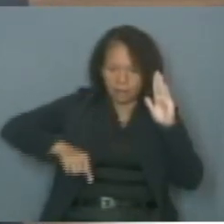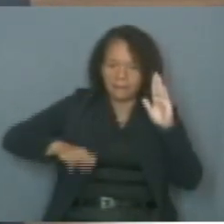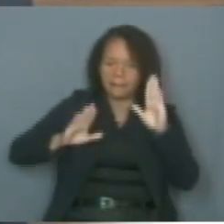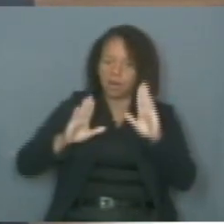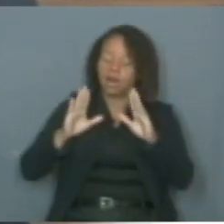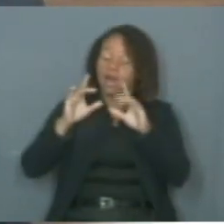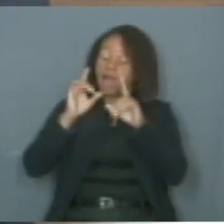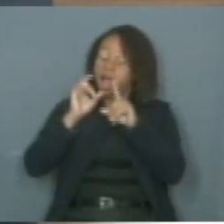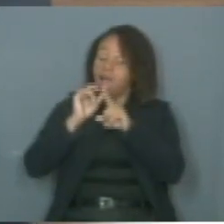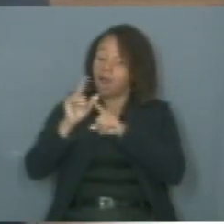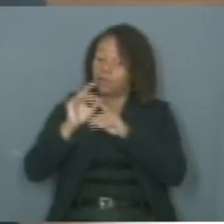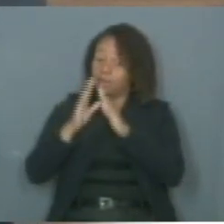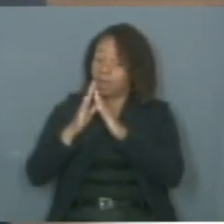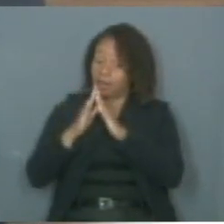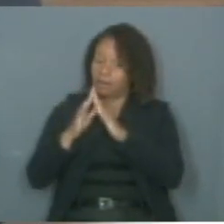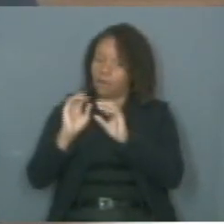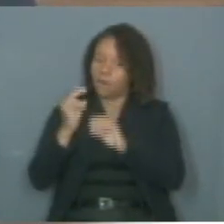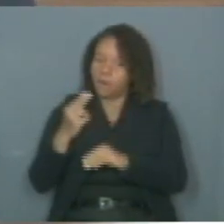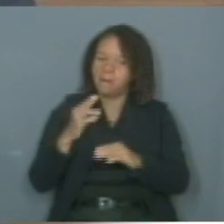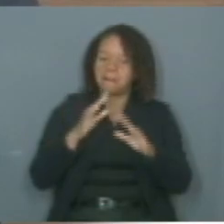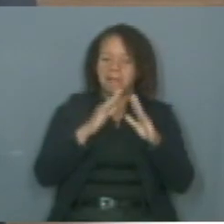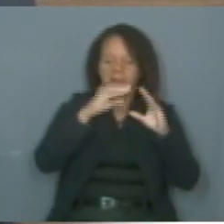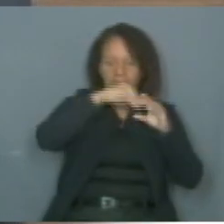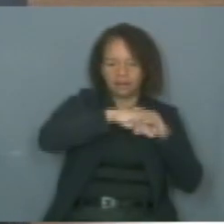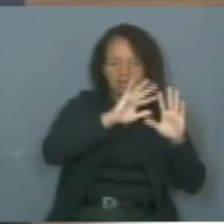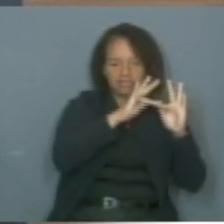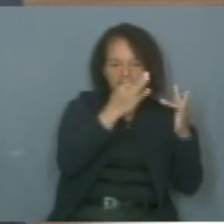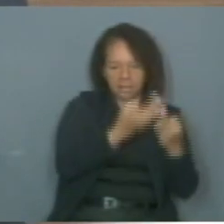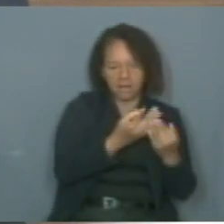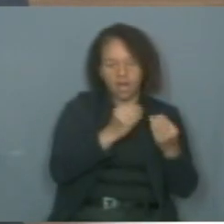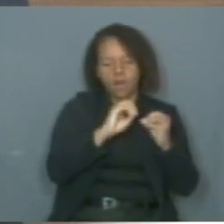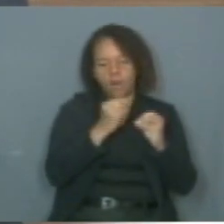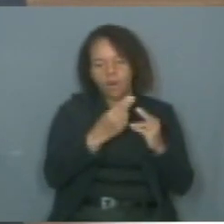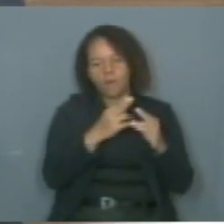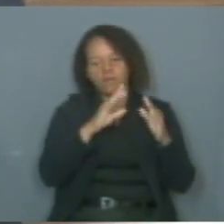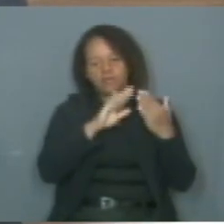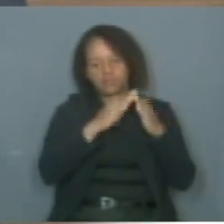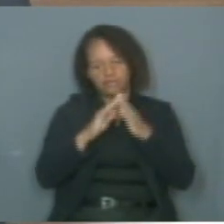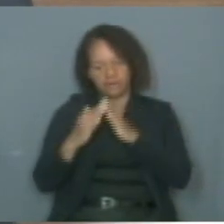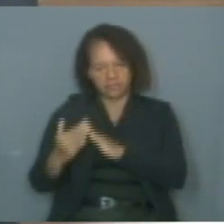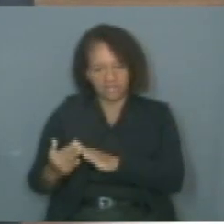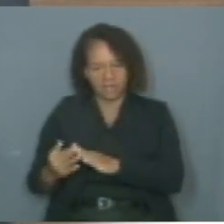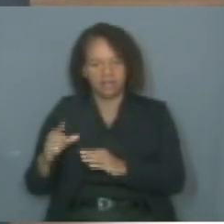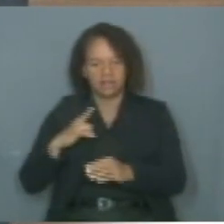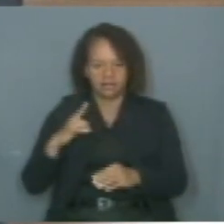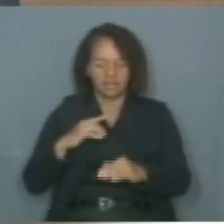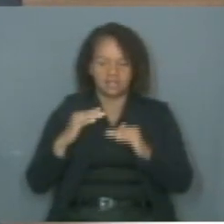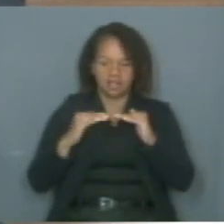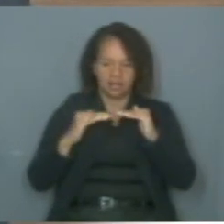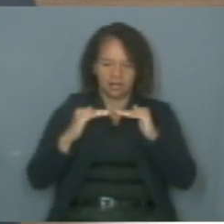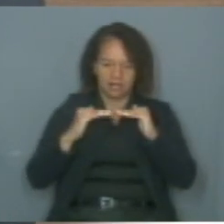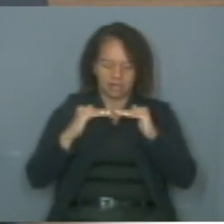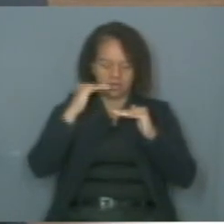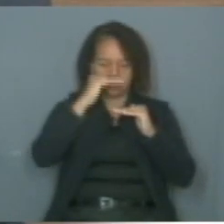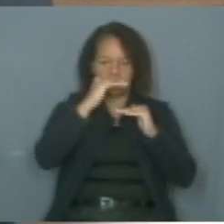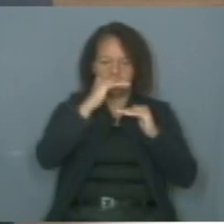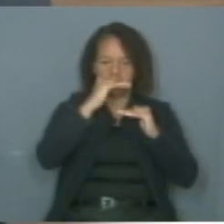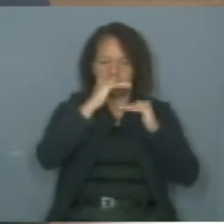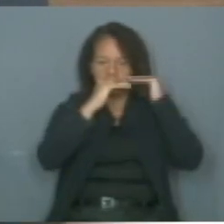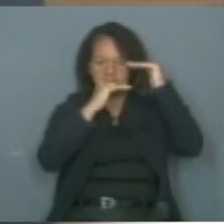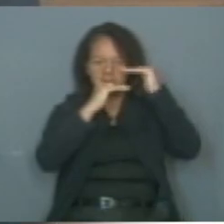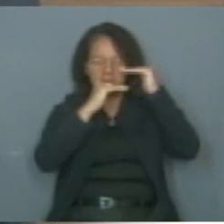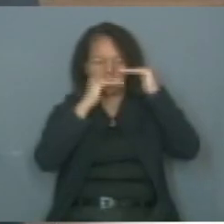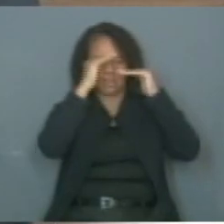aluguel caríssimo, ou mora na casa dos parentes, ou mora em comunidades tendo que fazer ocupações para cima porque não tem